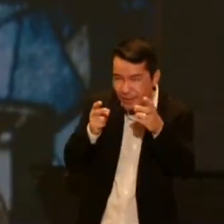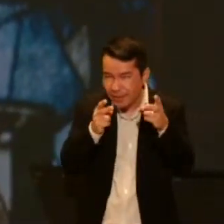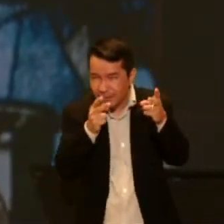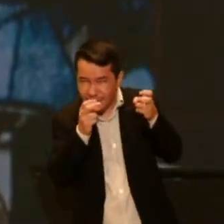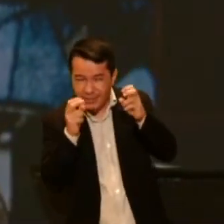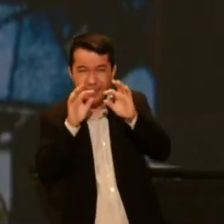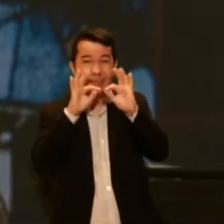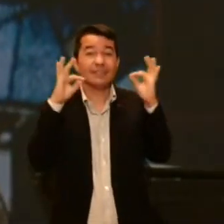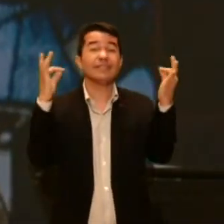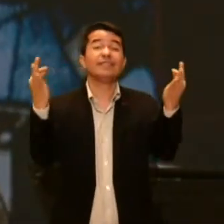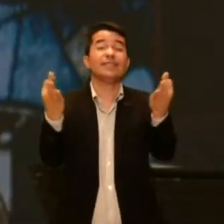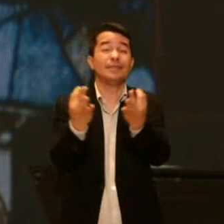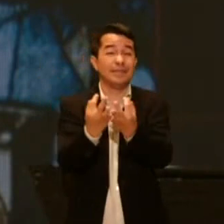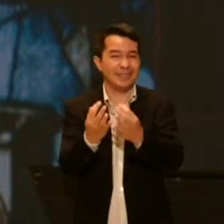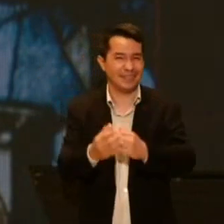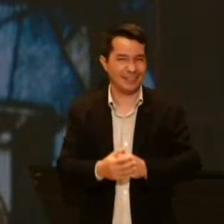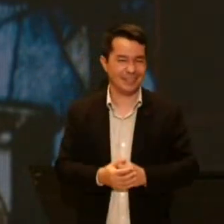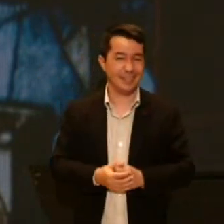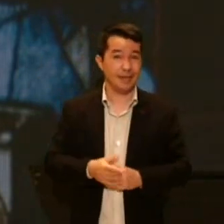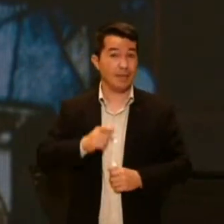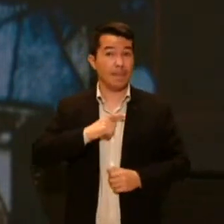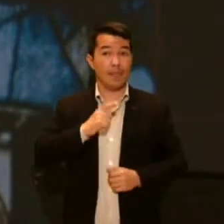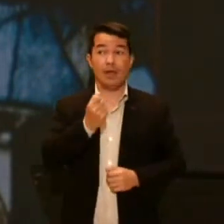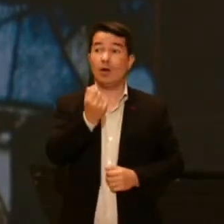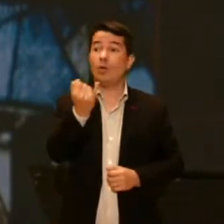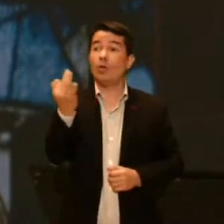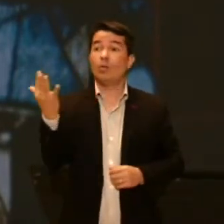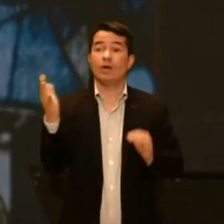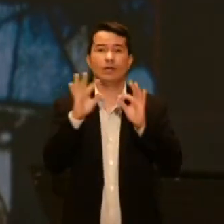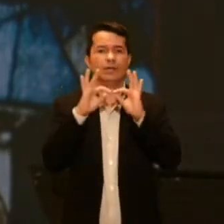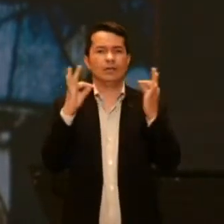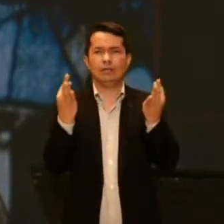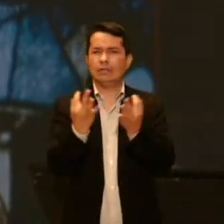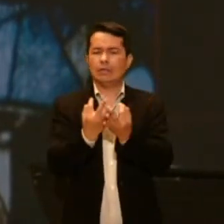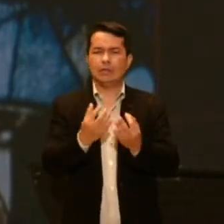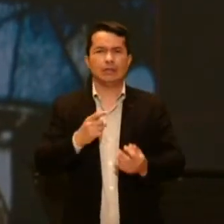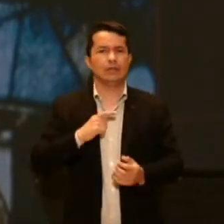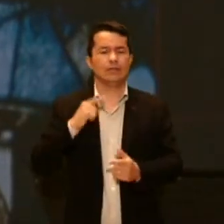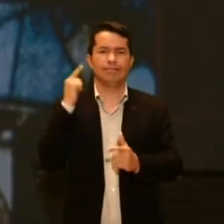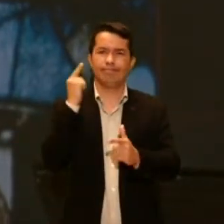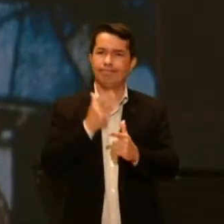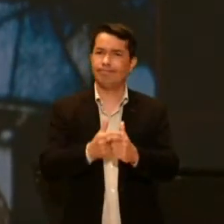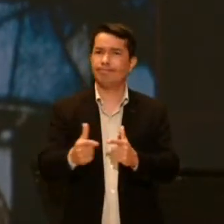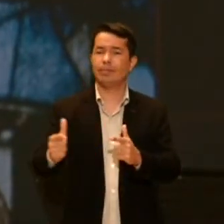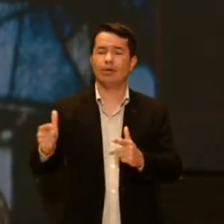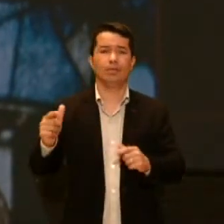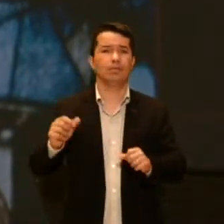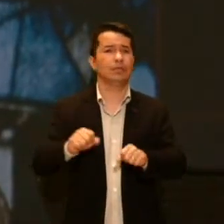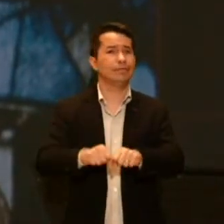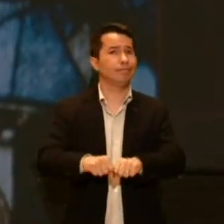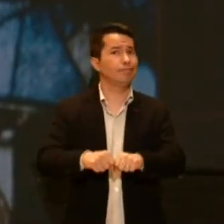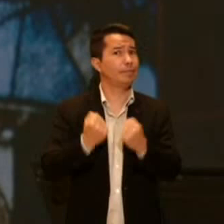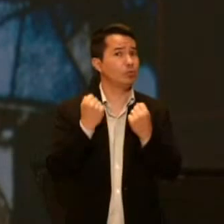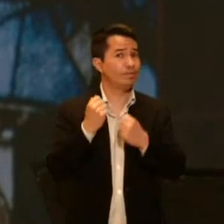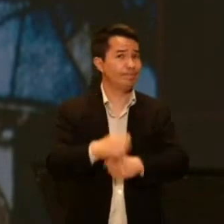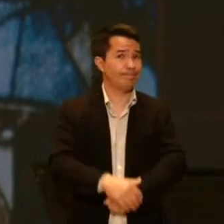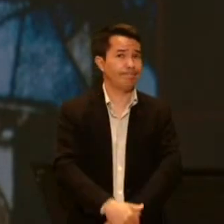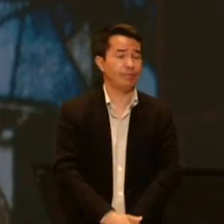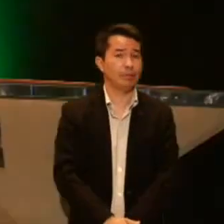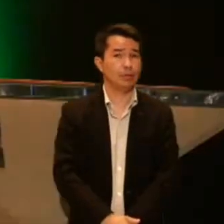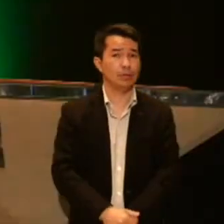pandemia, eu conheço tanta família que está quebrada, que tem parentes que